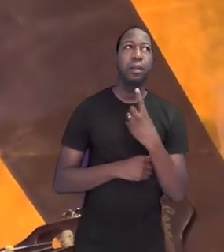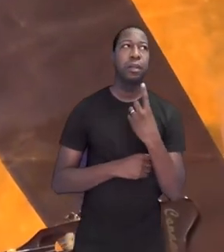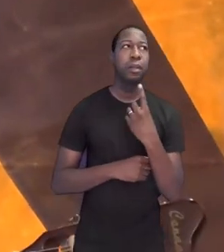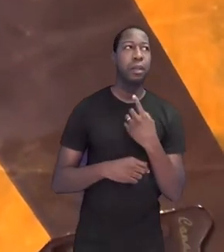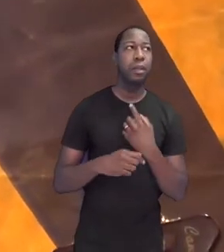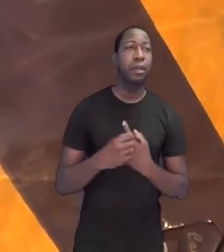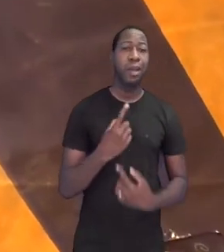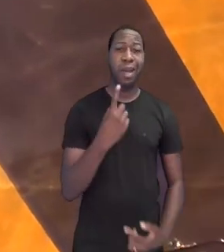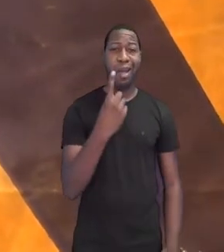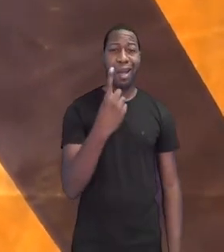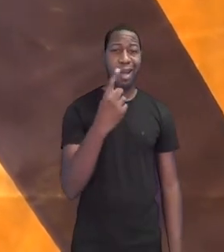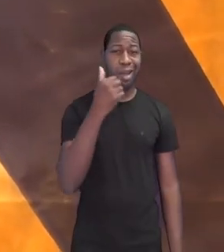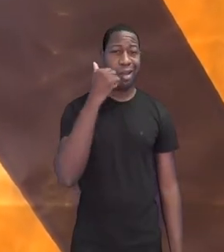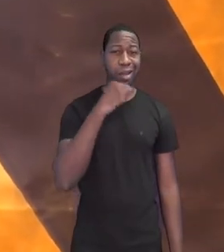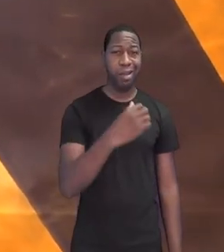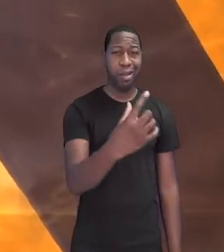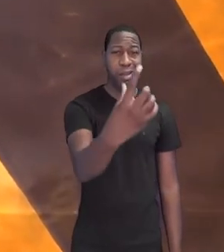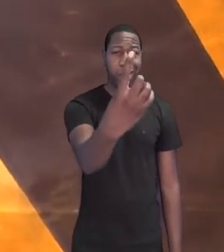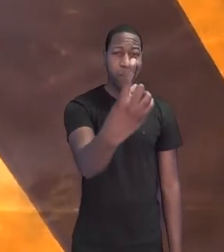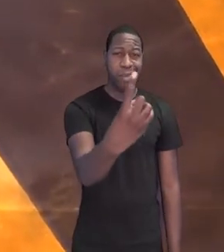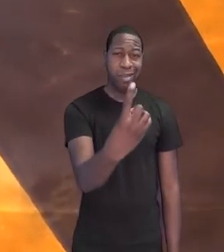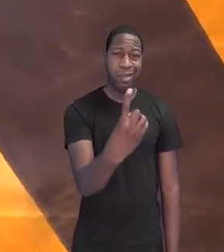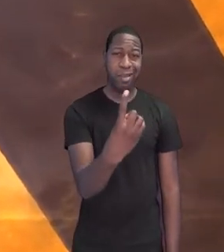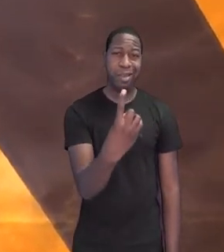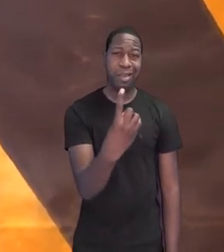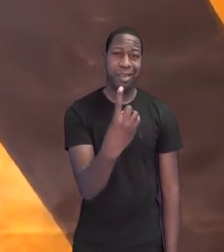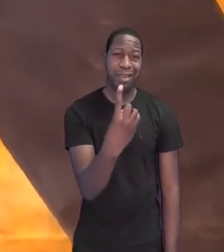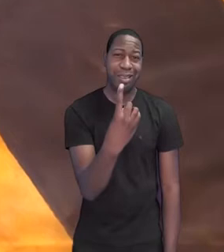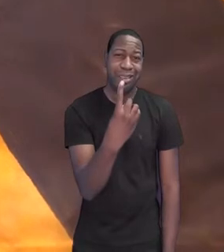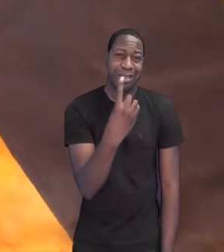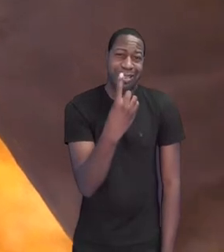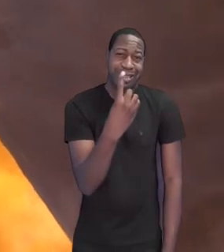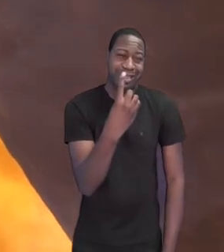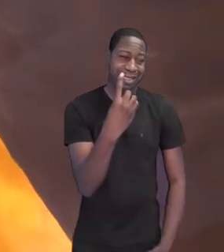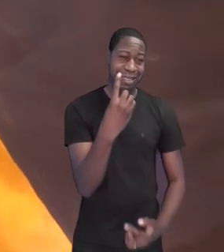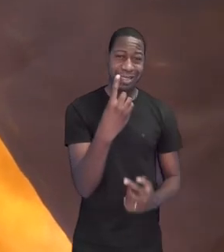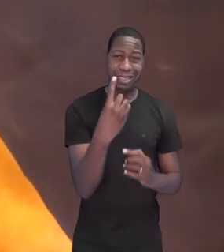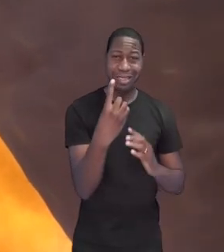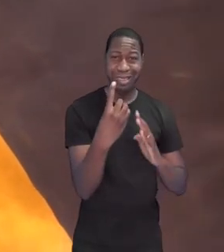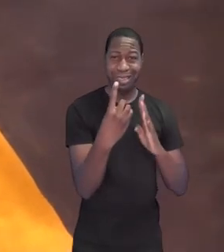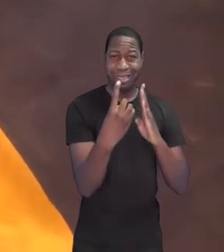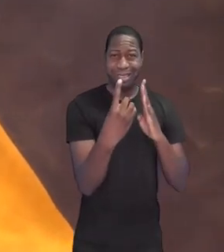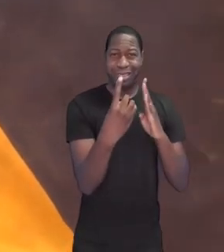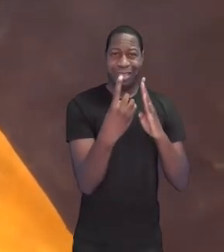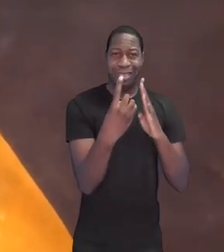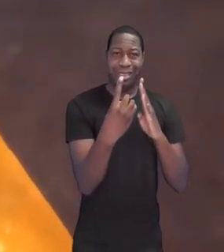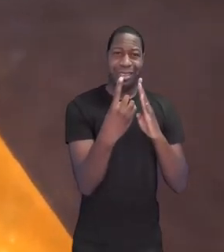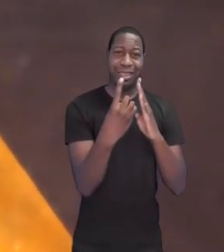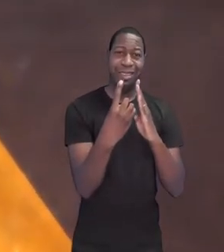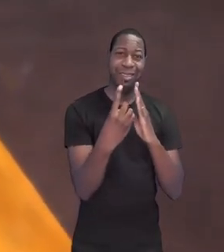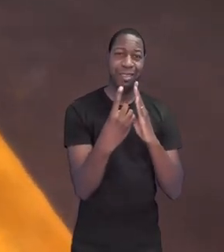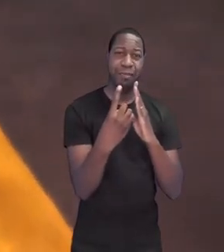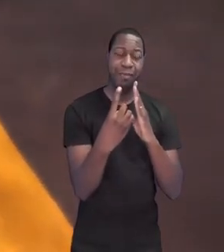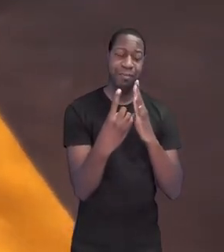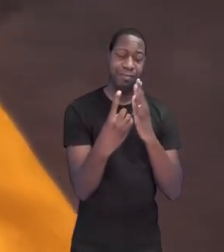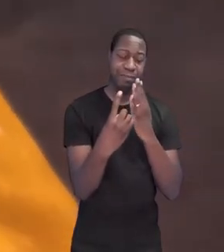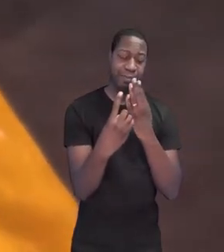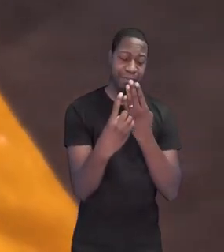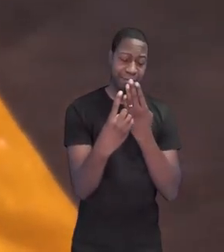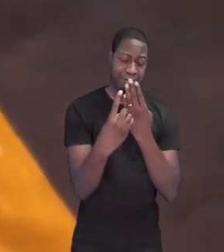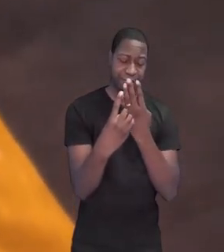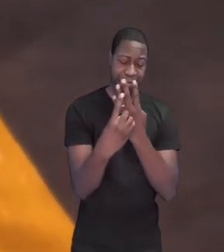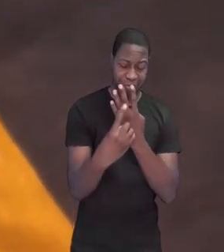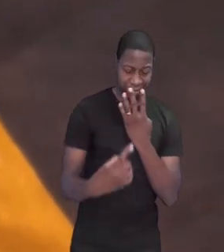casa toda se encheria. Mas era uma vez